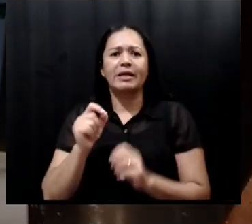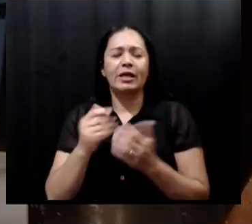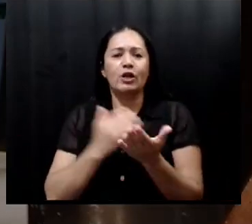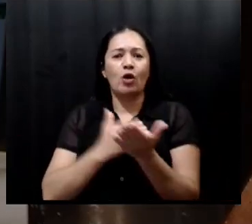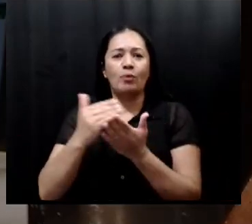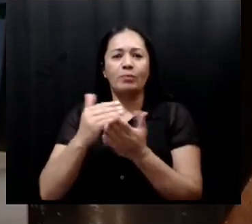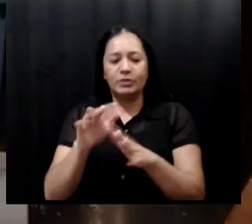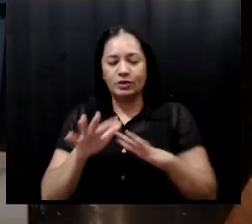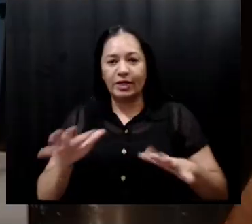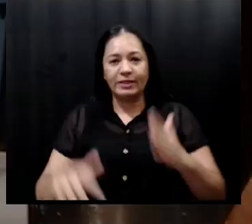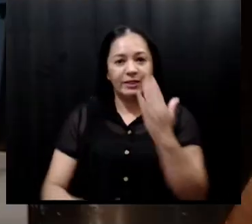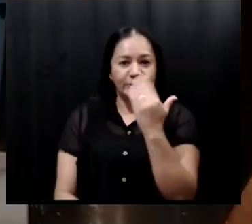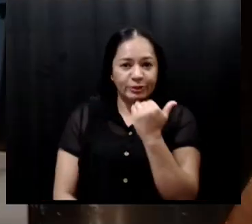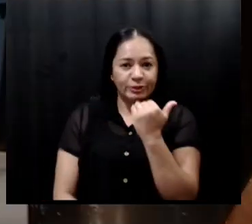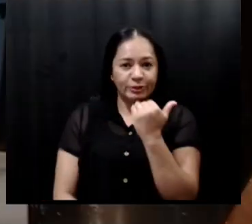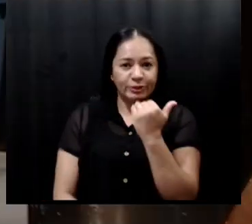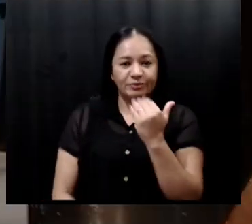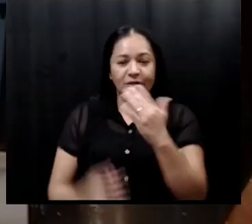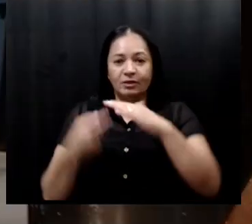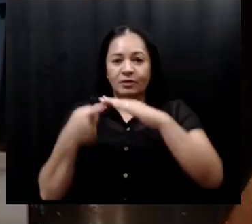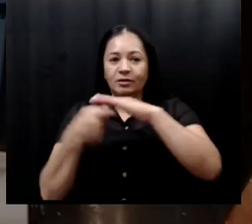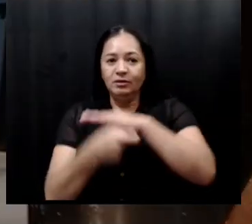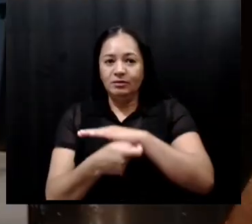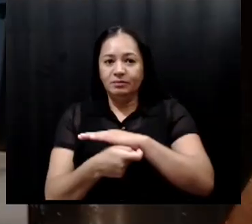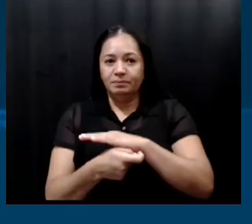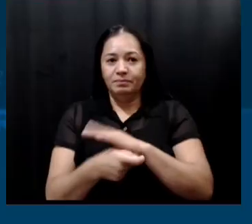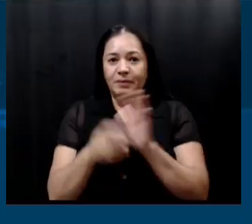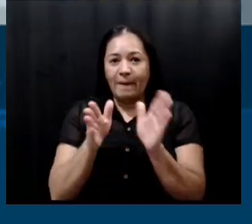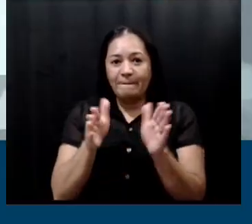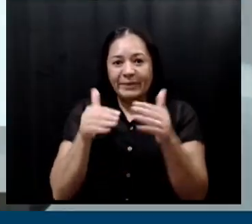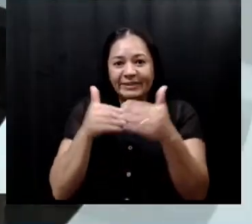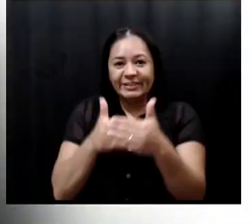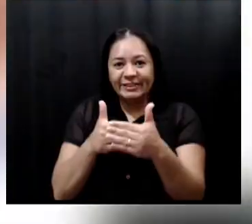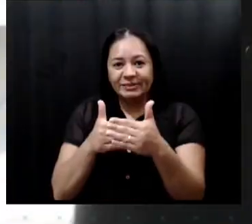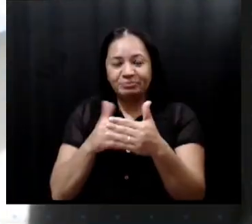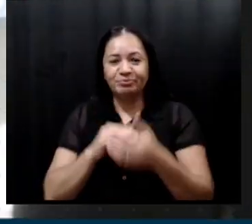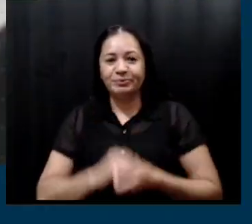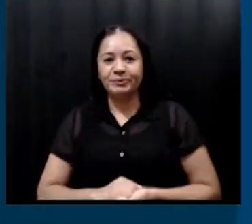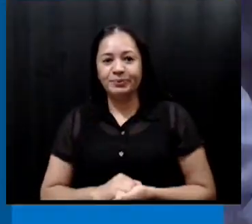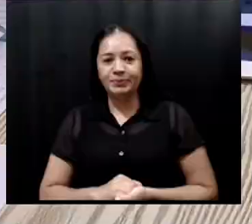alimentação, investindo em marmitaria.